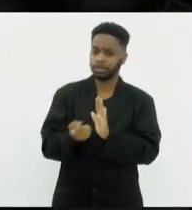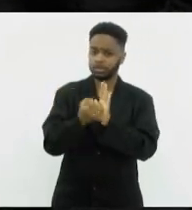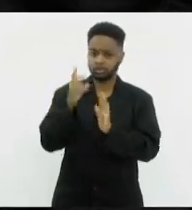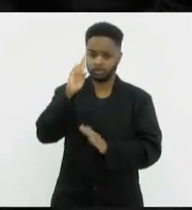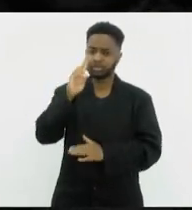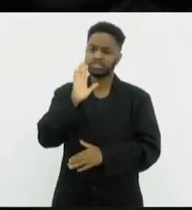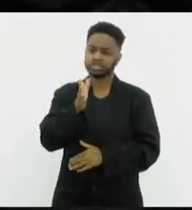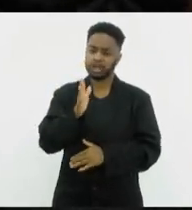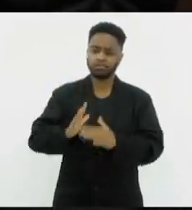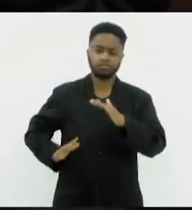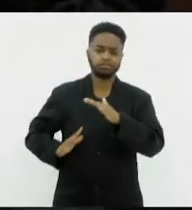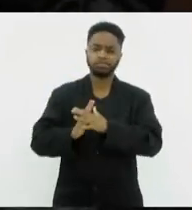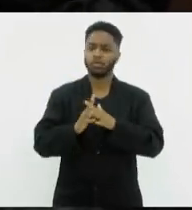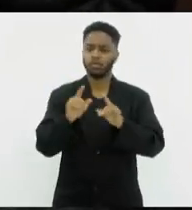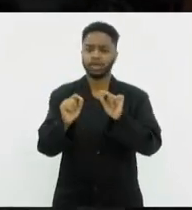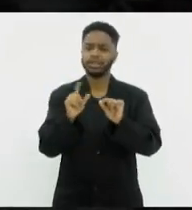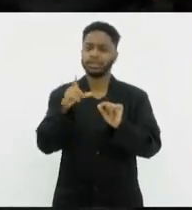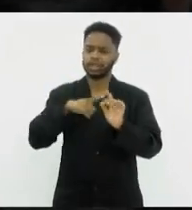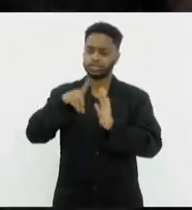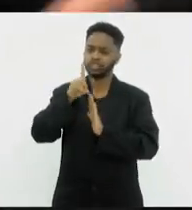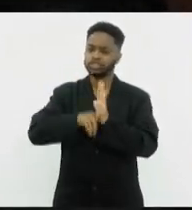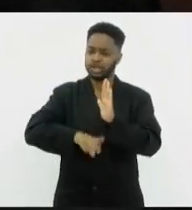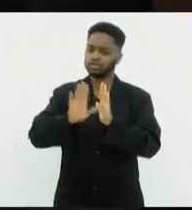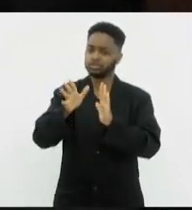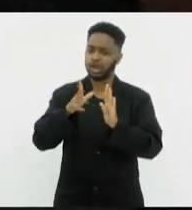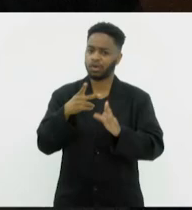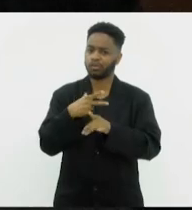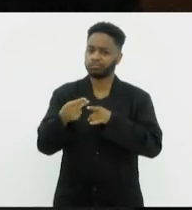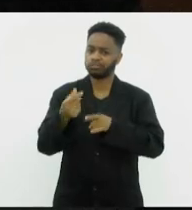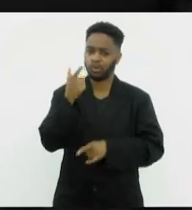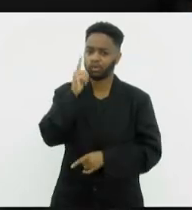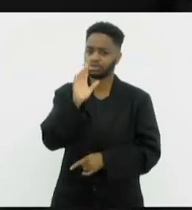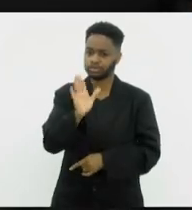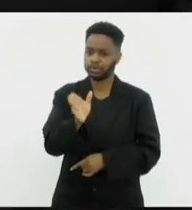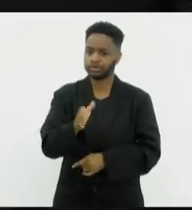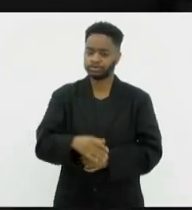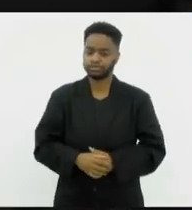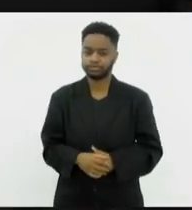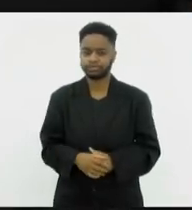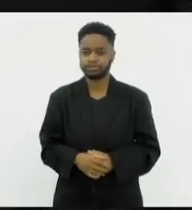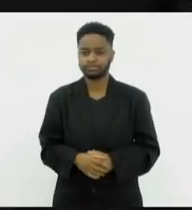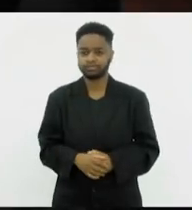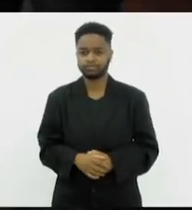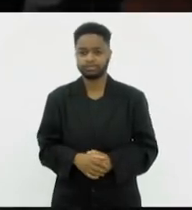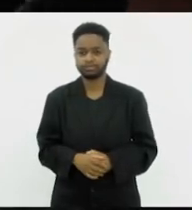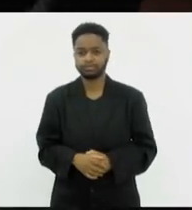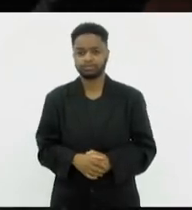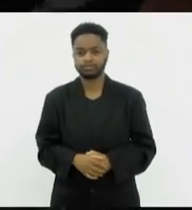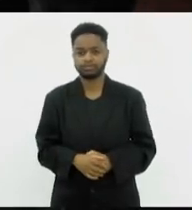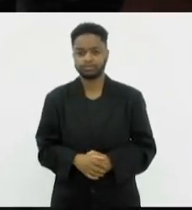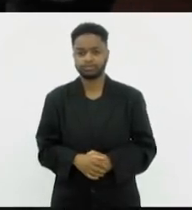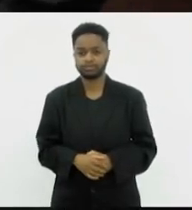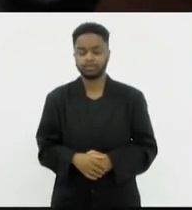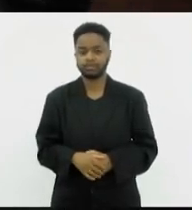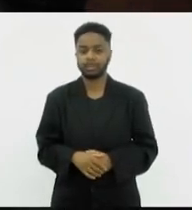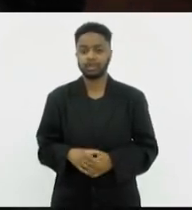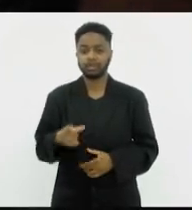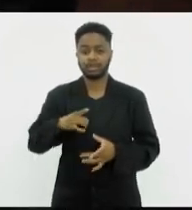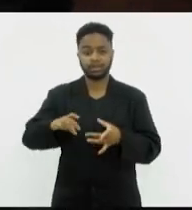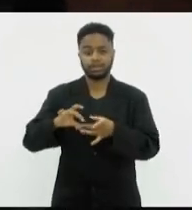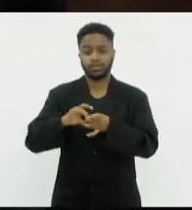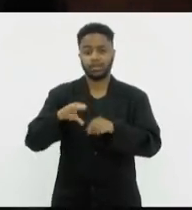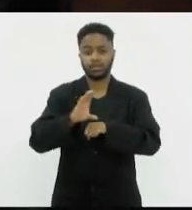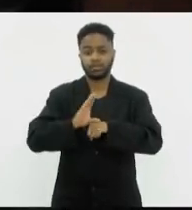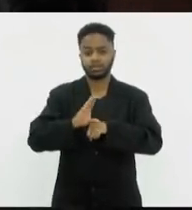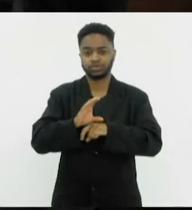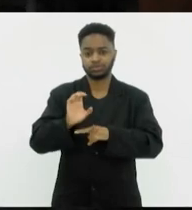essa patente, ele é direito adquirido do parlamento. É direito adquirido. Cláusula pétrea. Exatamente. Está na Constituição do